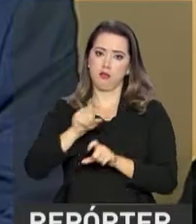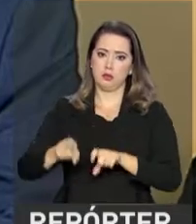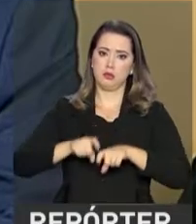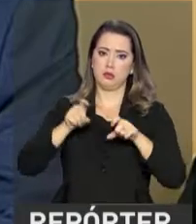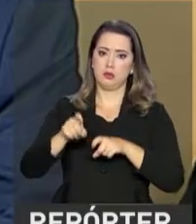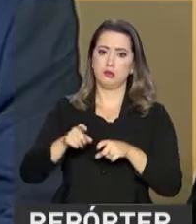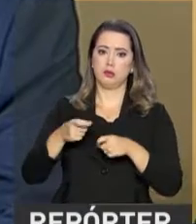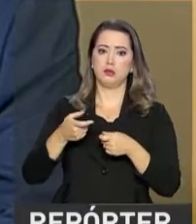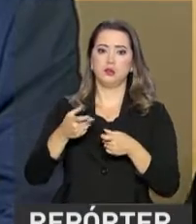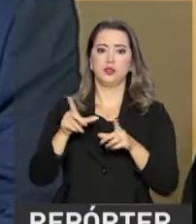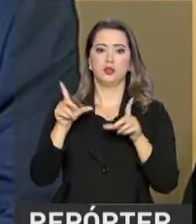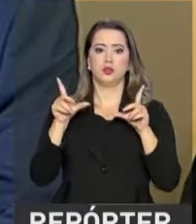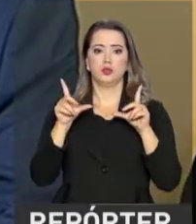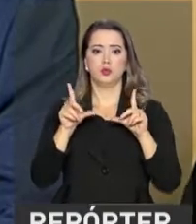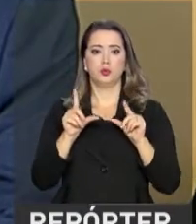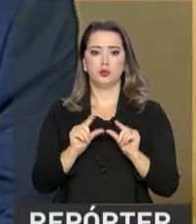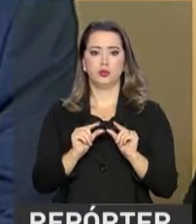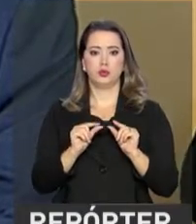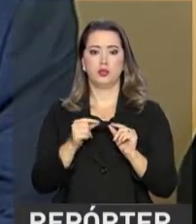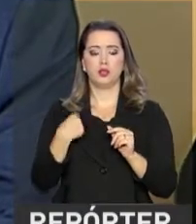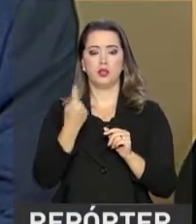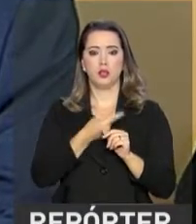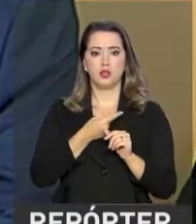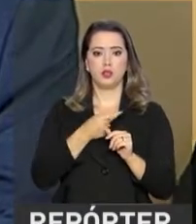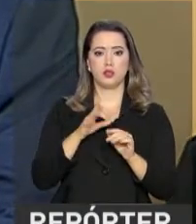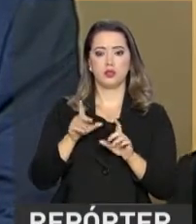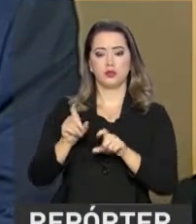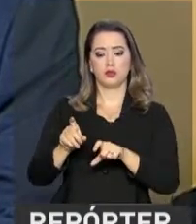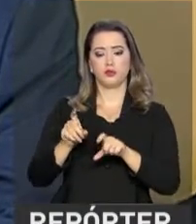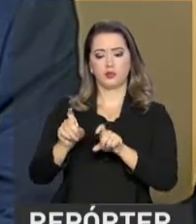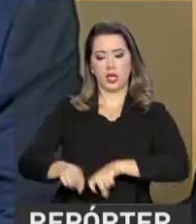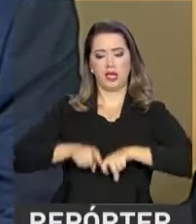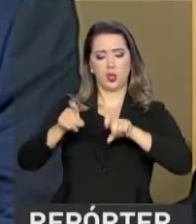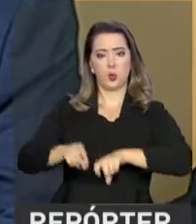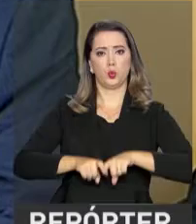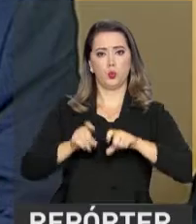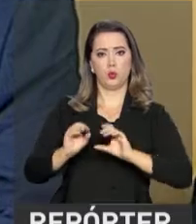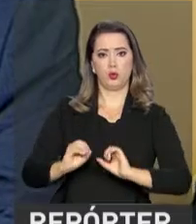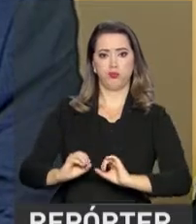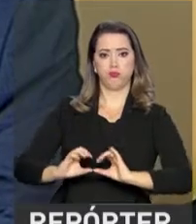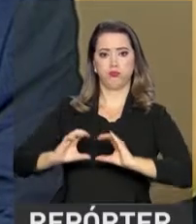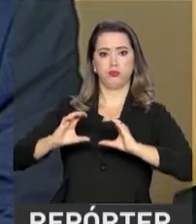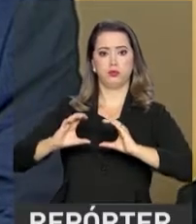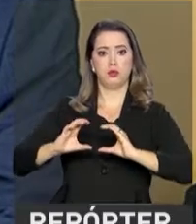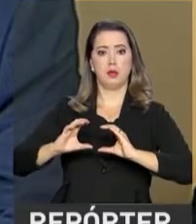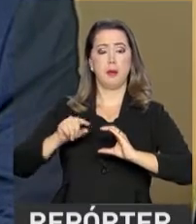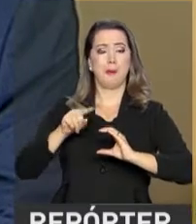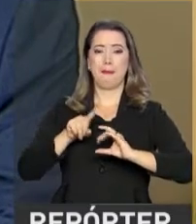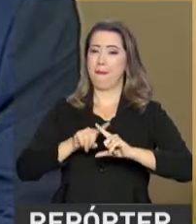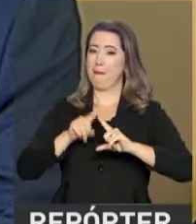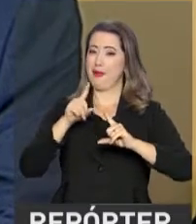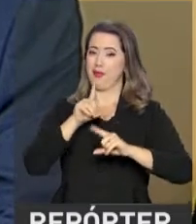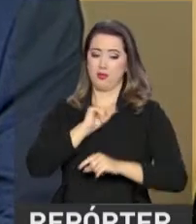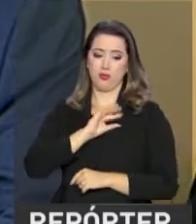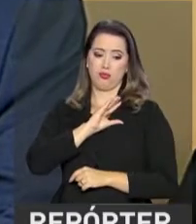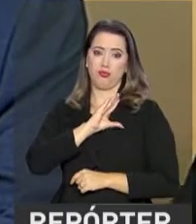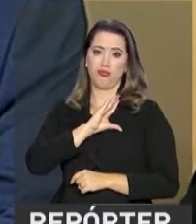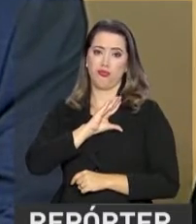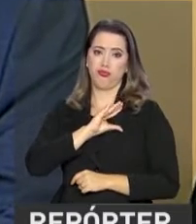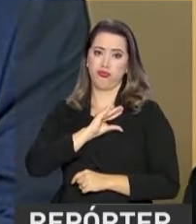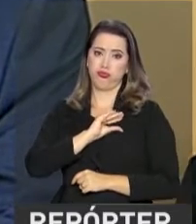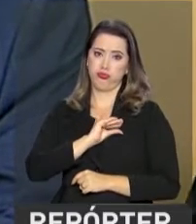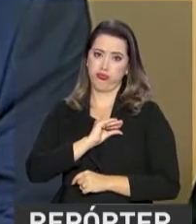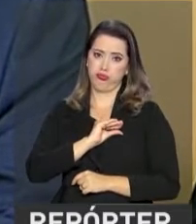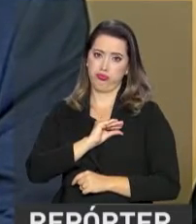roída a gente aumenta a produção aumenta a produtividade mas não tem conseguido aumentar a renda do produtor e isso é um sinal amarelo